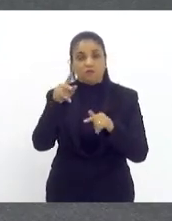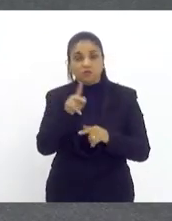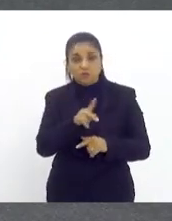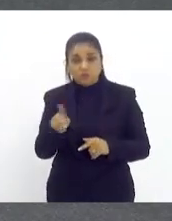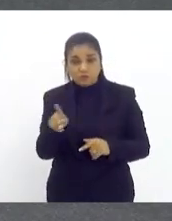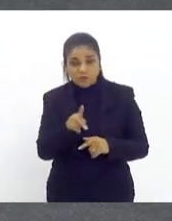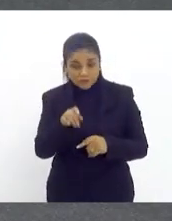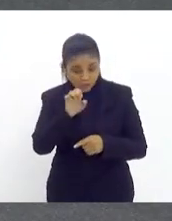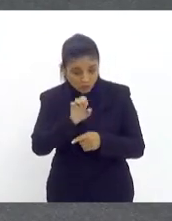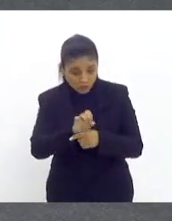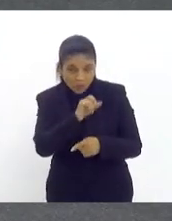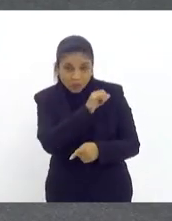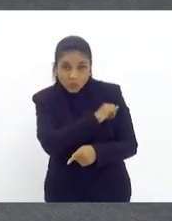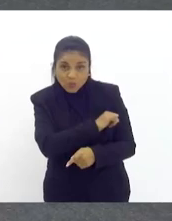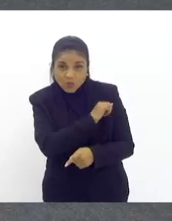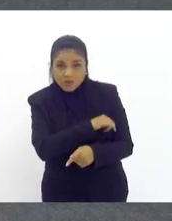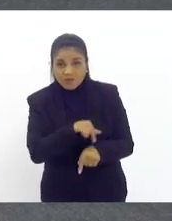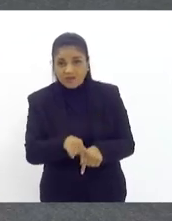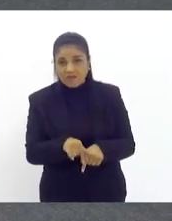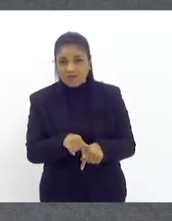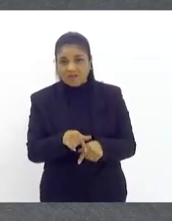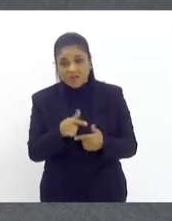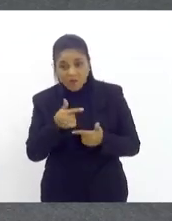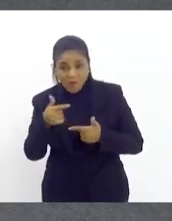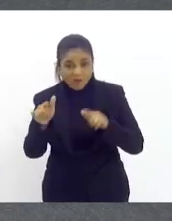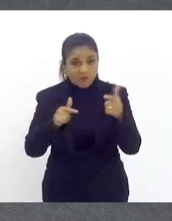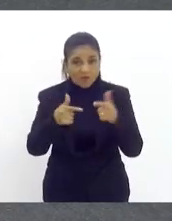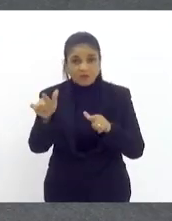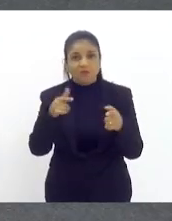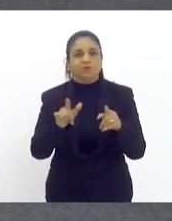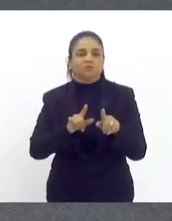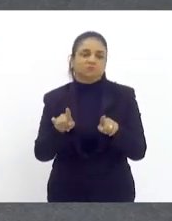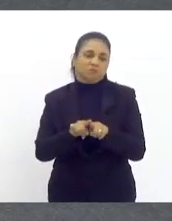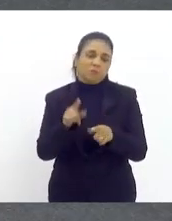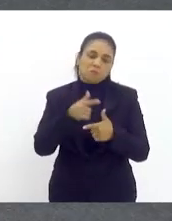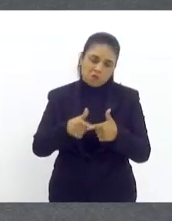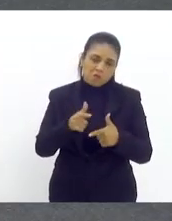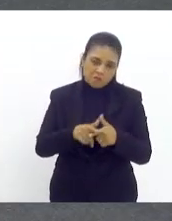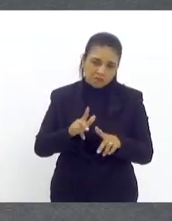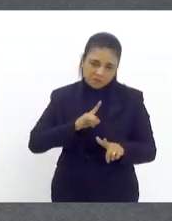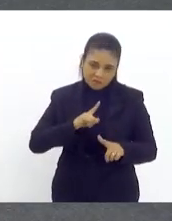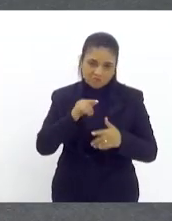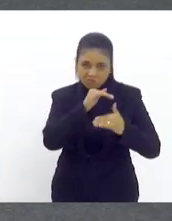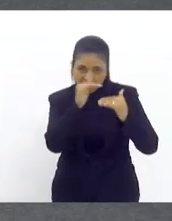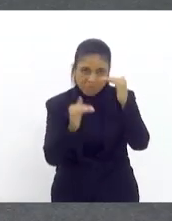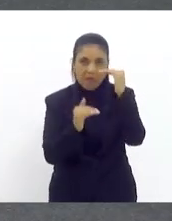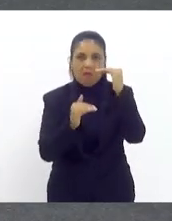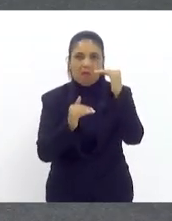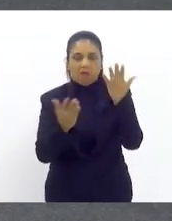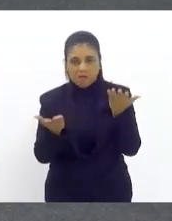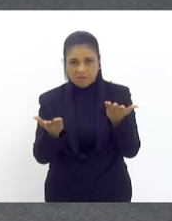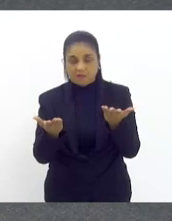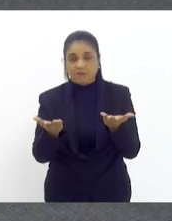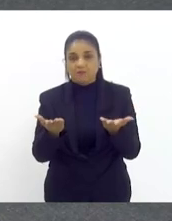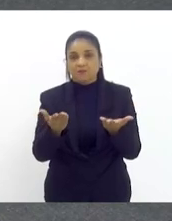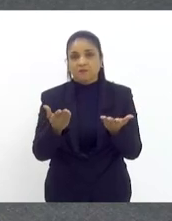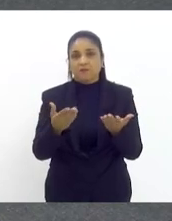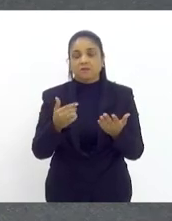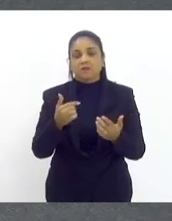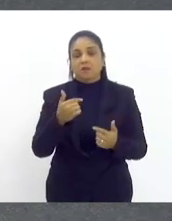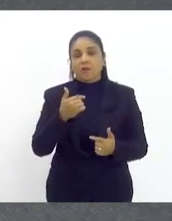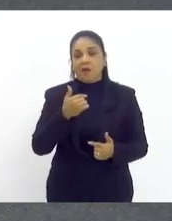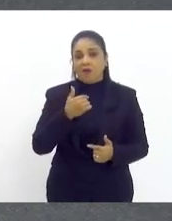nesta situação específica existem outras que também são outras distorções Então na verdade meu